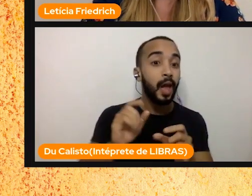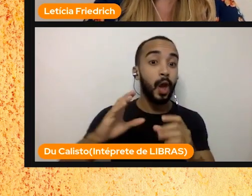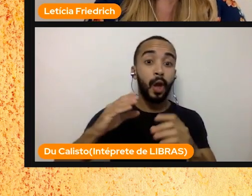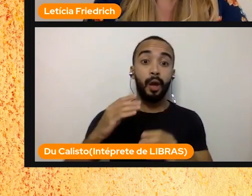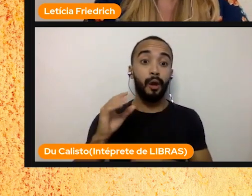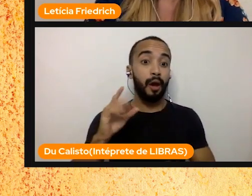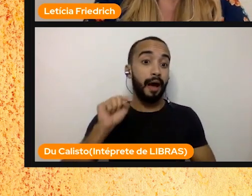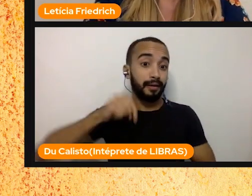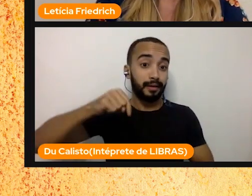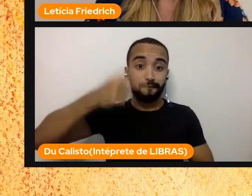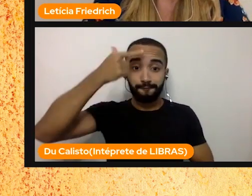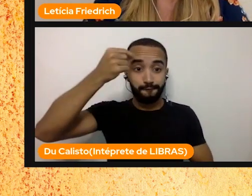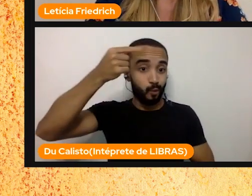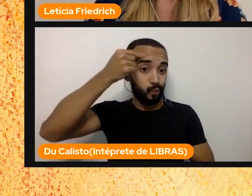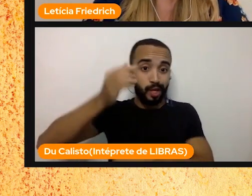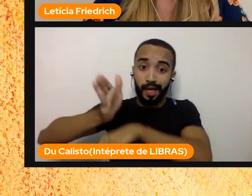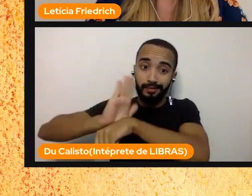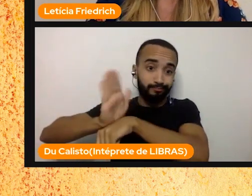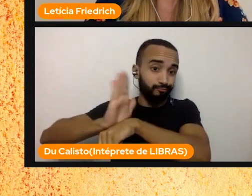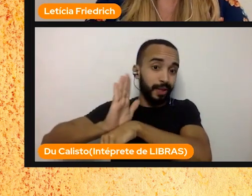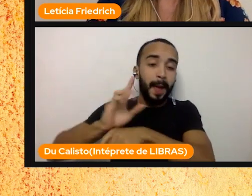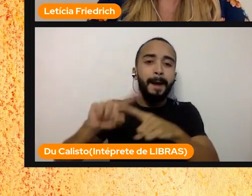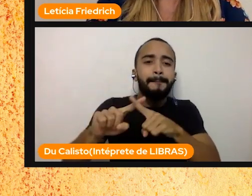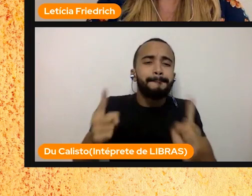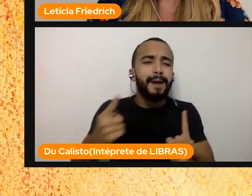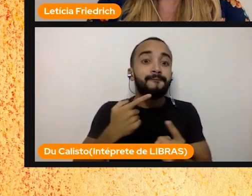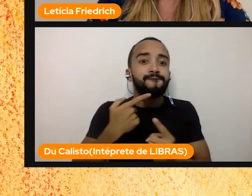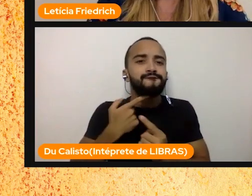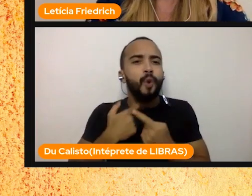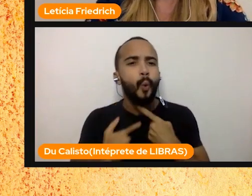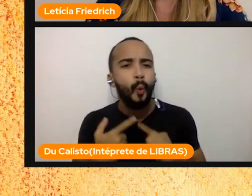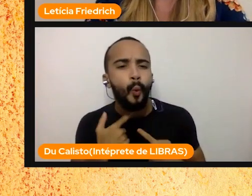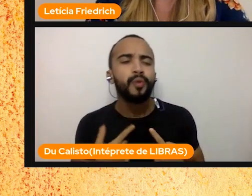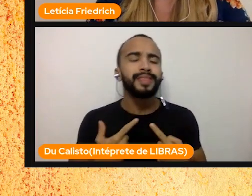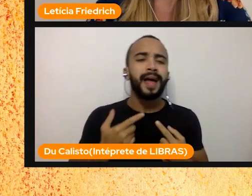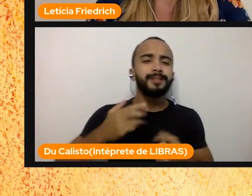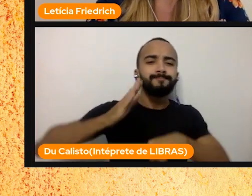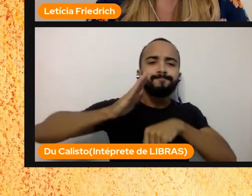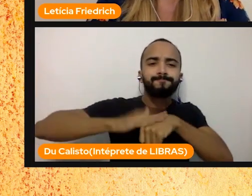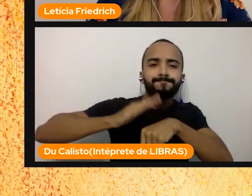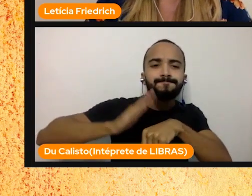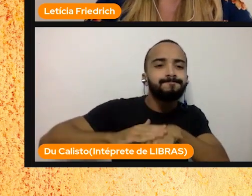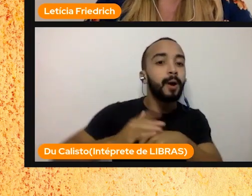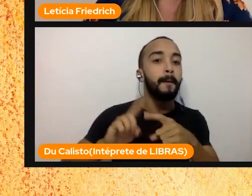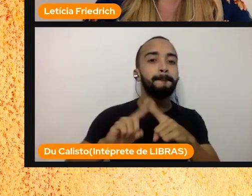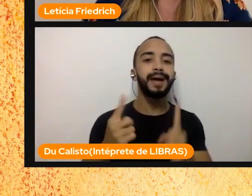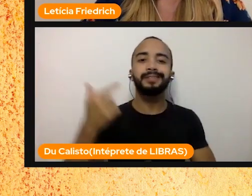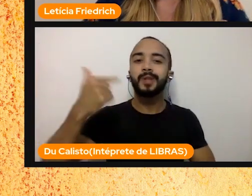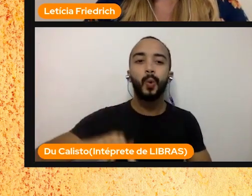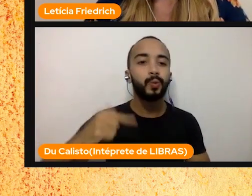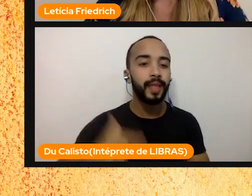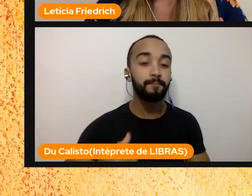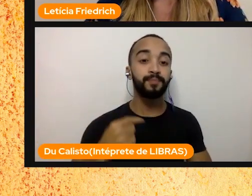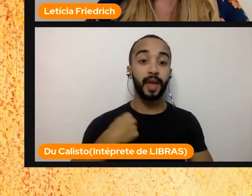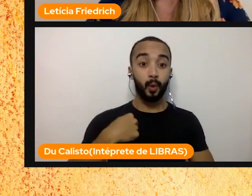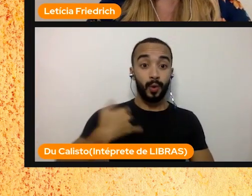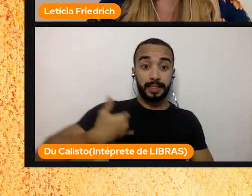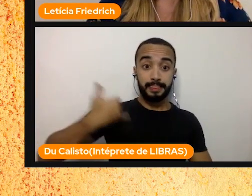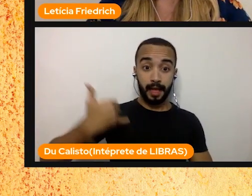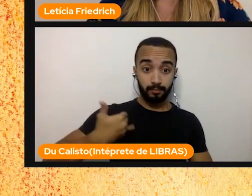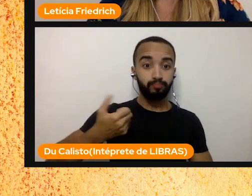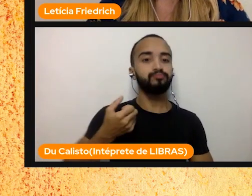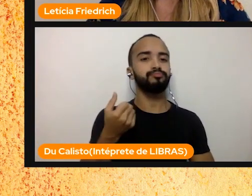em Recife na época, mas eu queria muito fazer, mas não tinha. Então, eu, na minha adolescência ali de 18 anos, eu imaginei